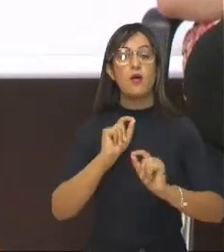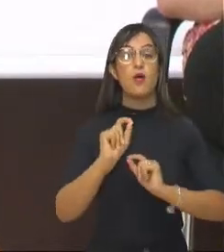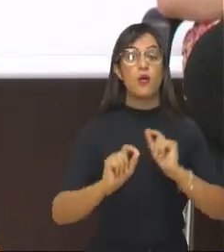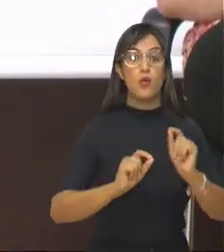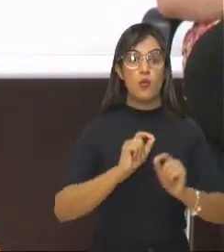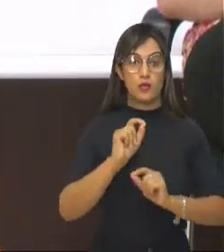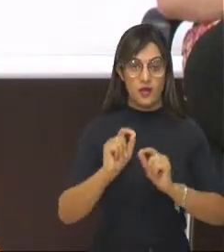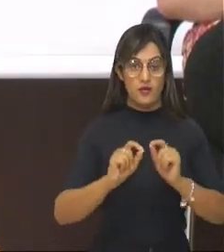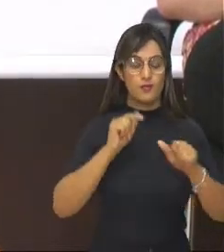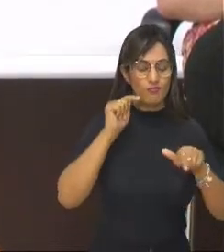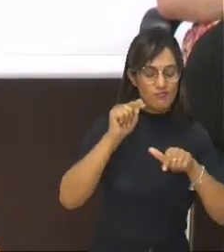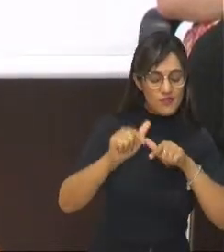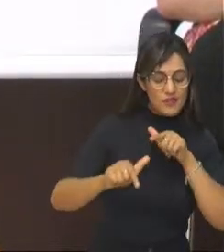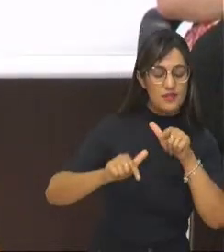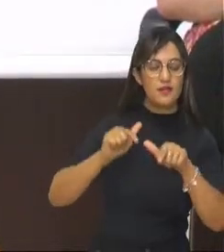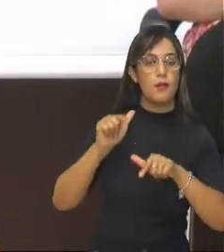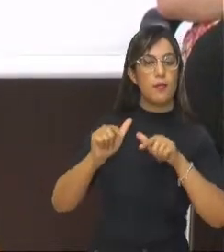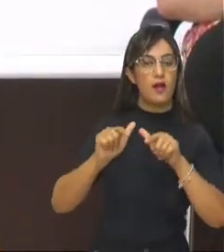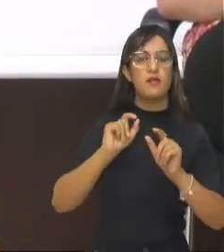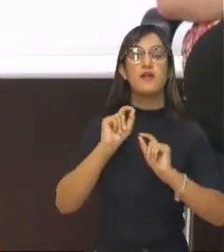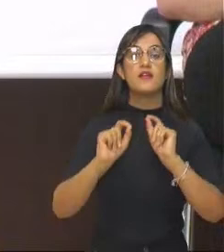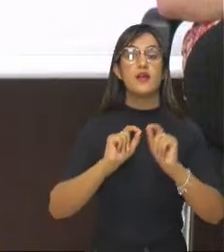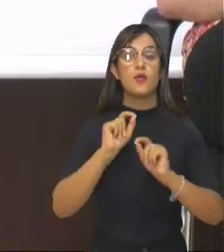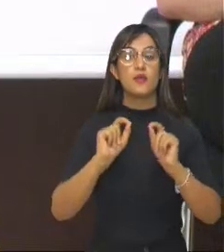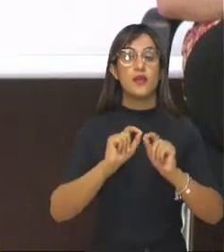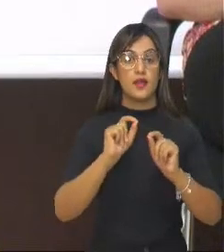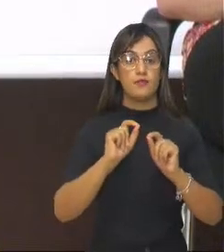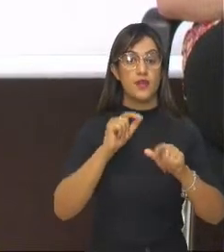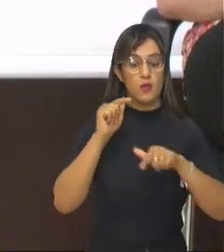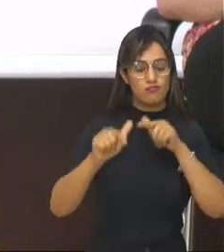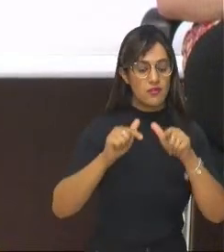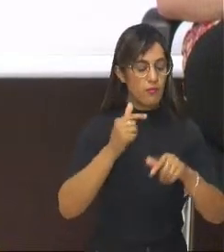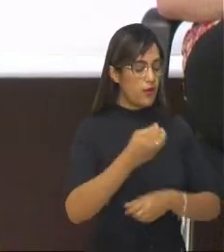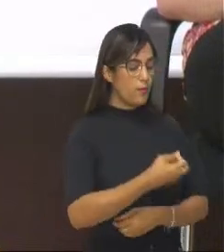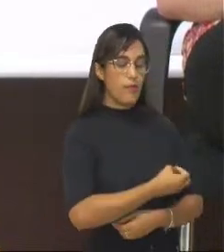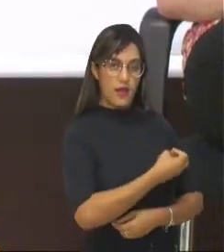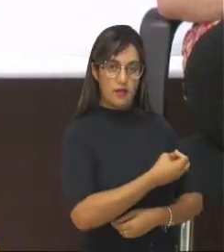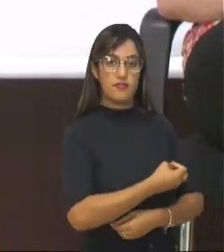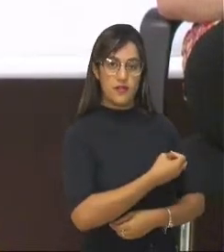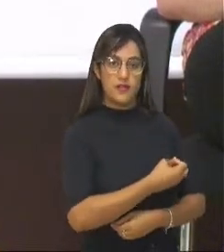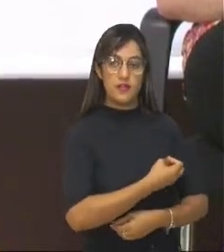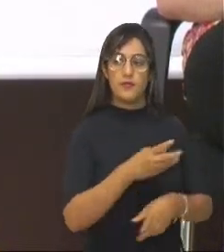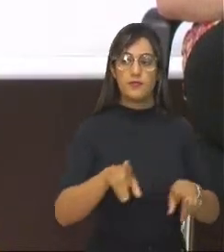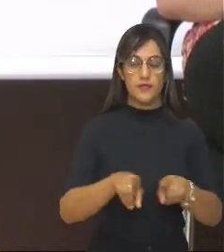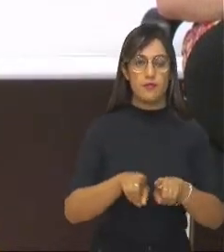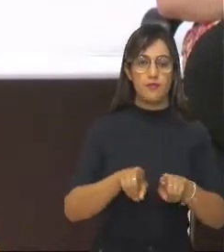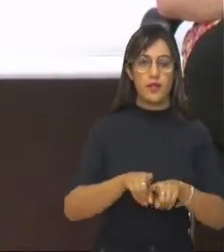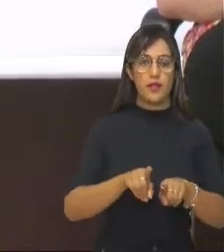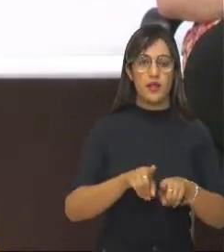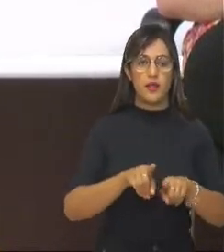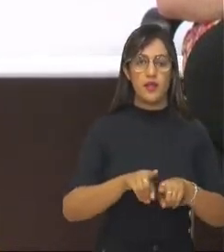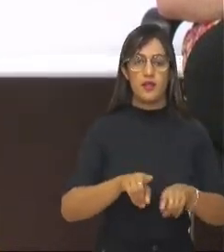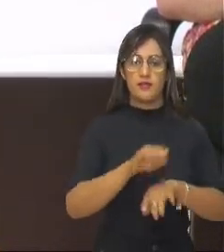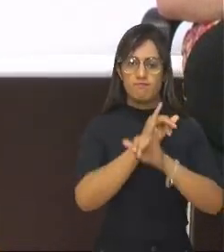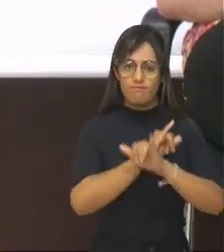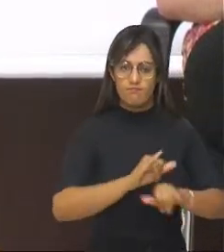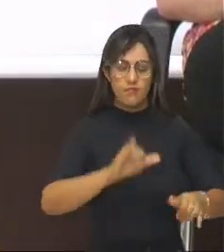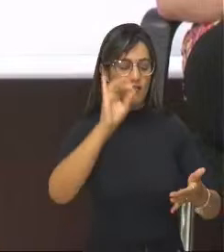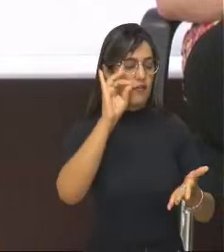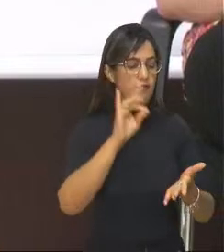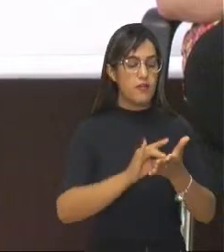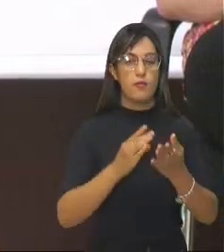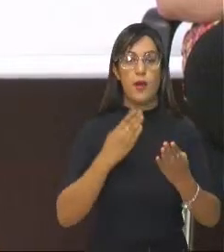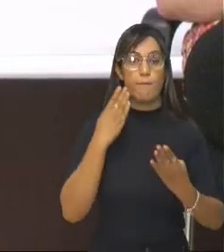com esse ato, que é um ato pela vida e é um ato que diz, reafirma na